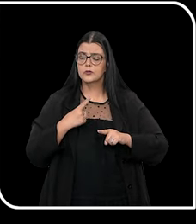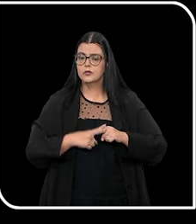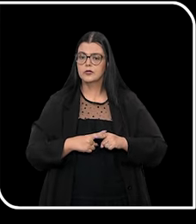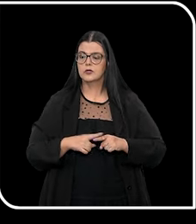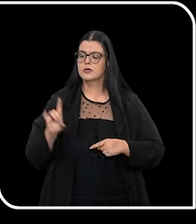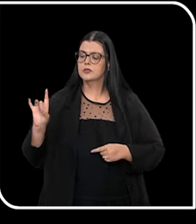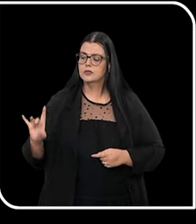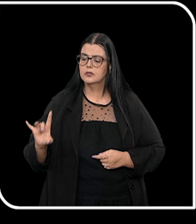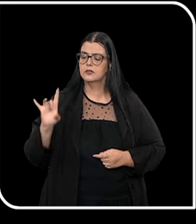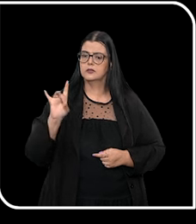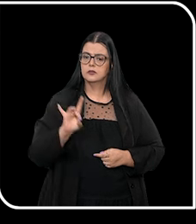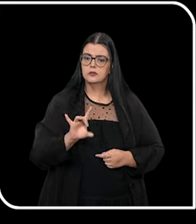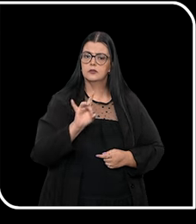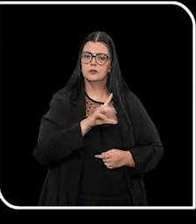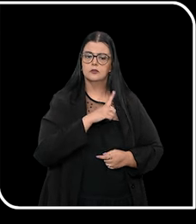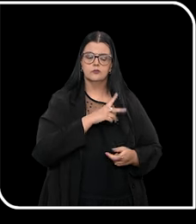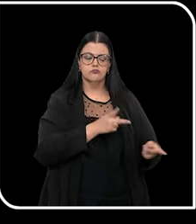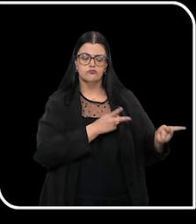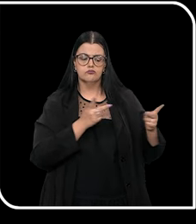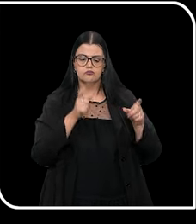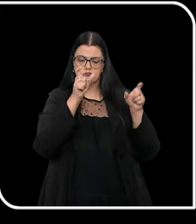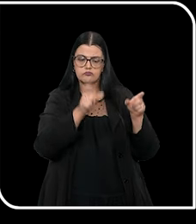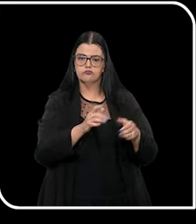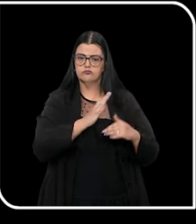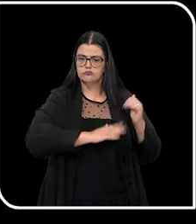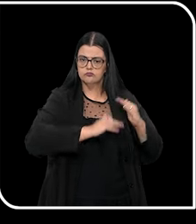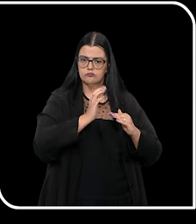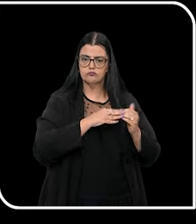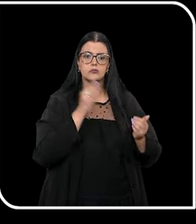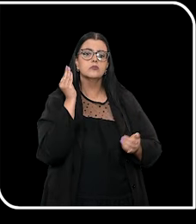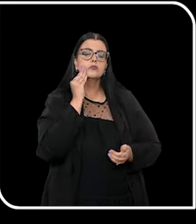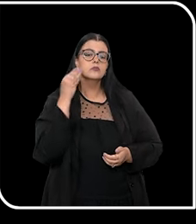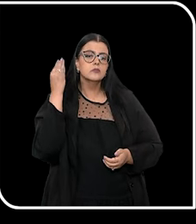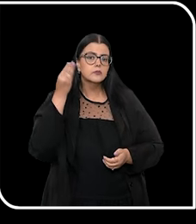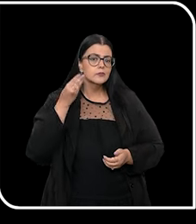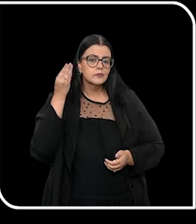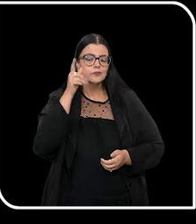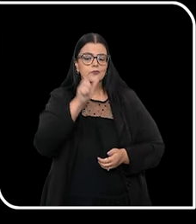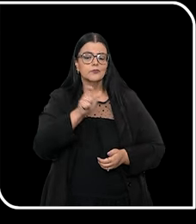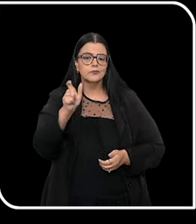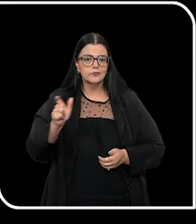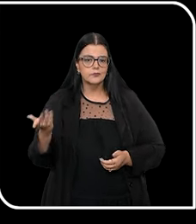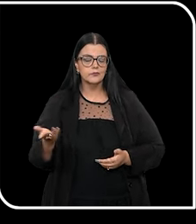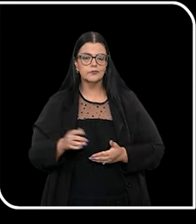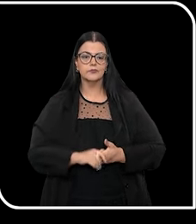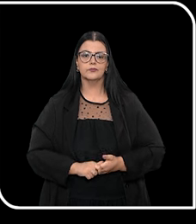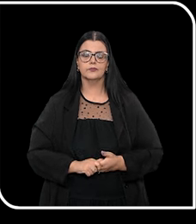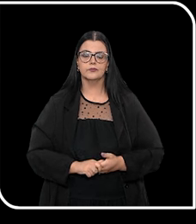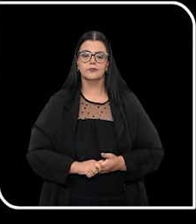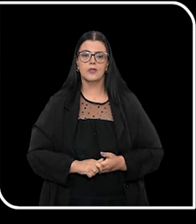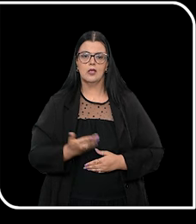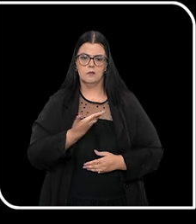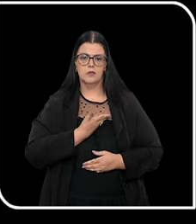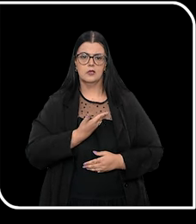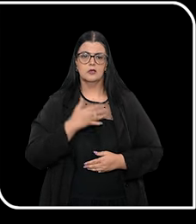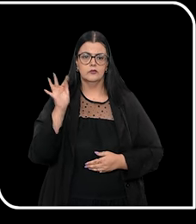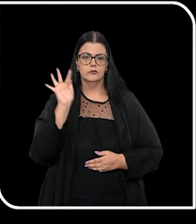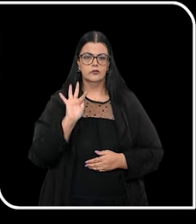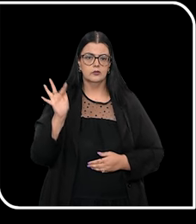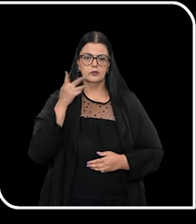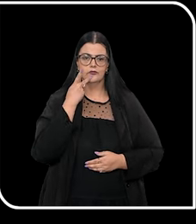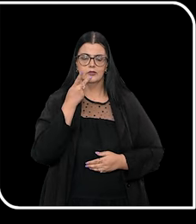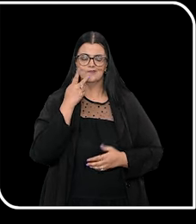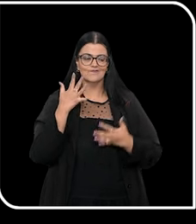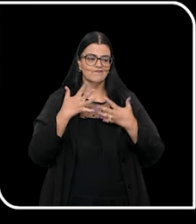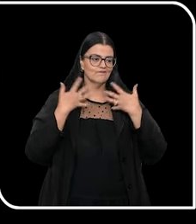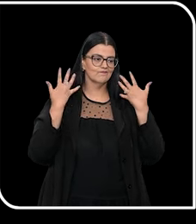porque cada um vai trazer o seu recorte a sua vivência para aquilo ali a a a a essa colega de faculdade